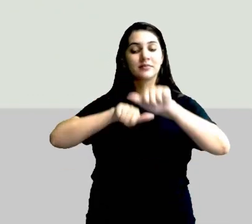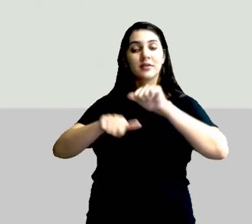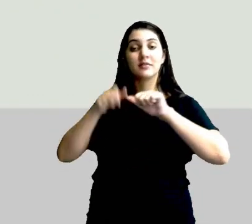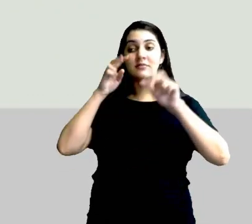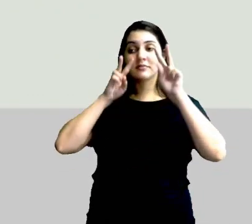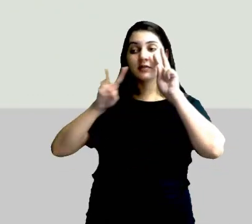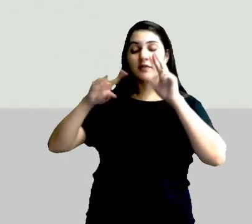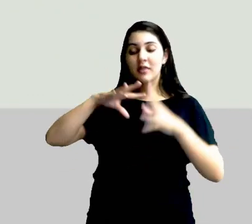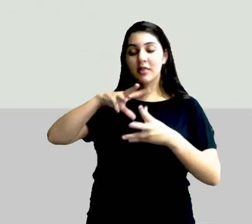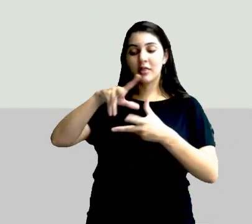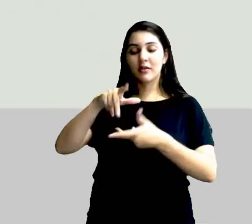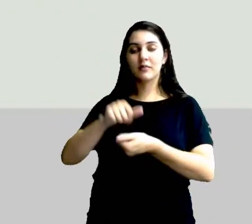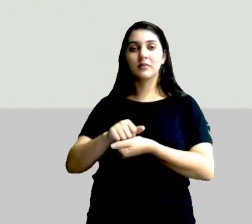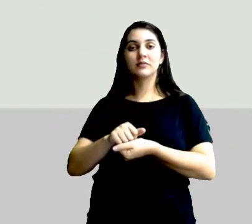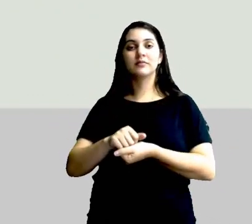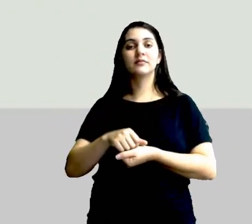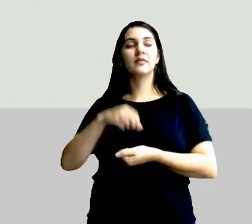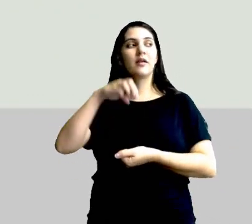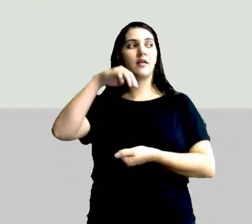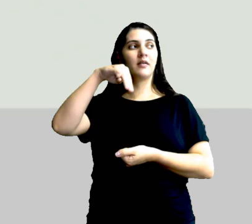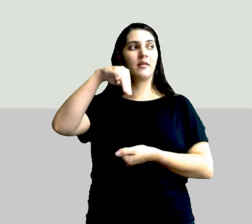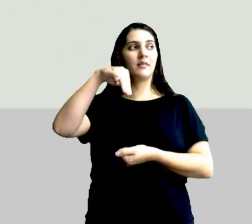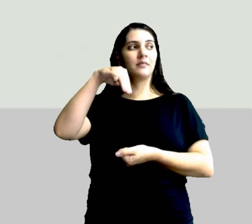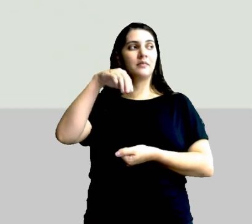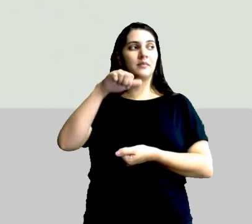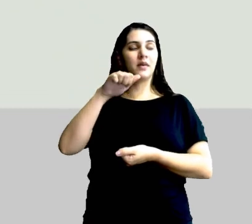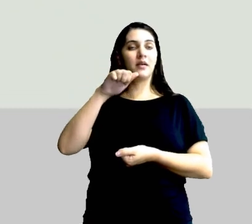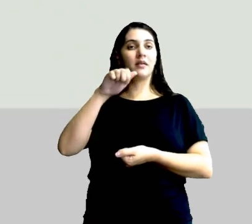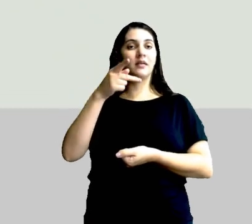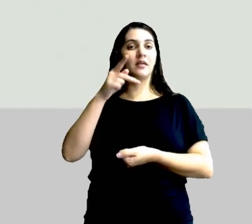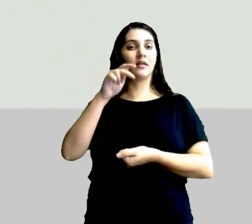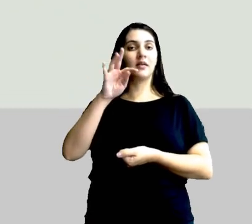no mundo. Então, Mahatma Gandhi, ele traz essa